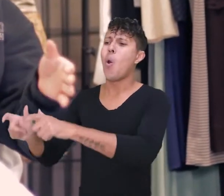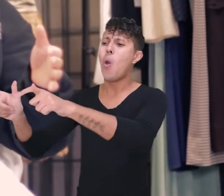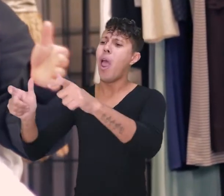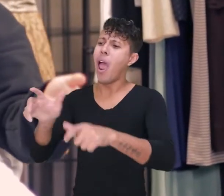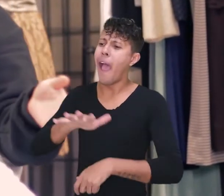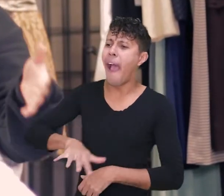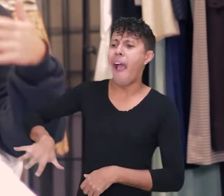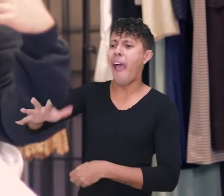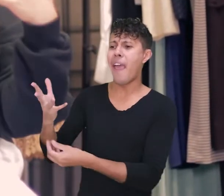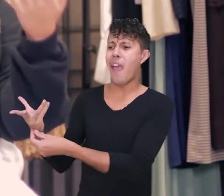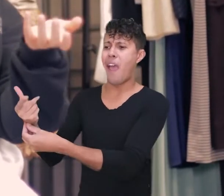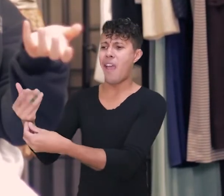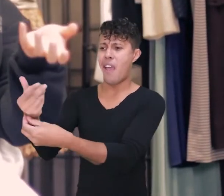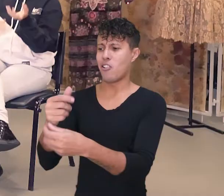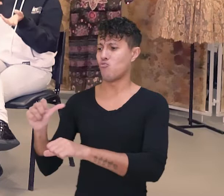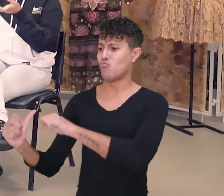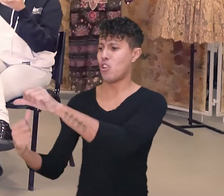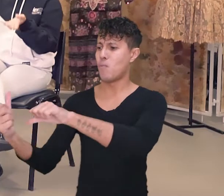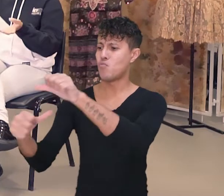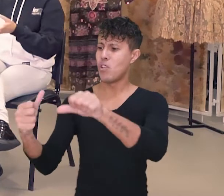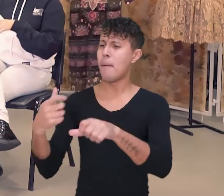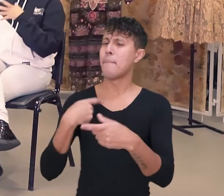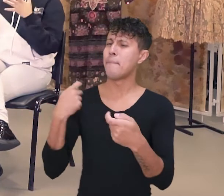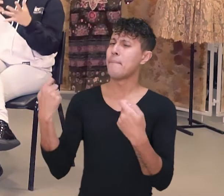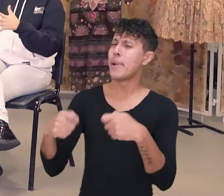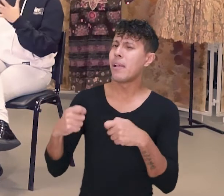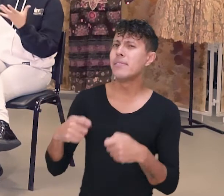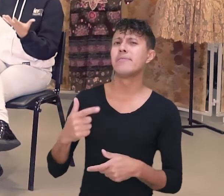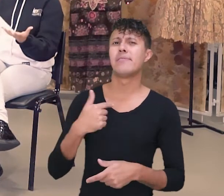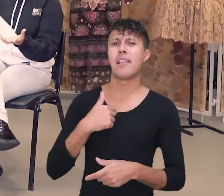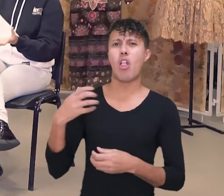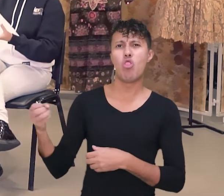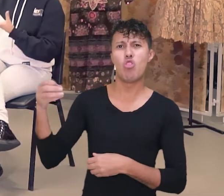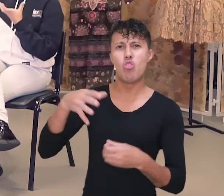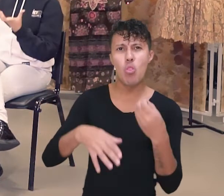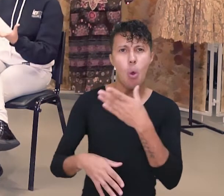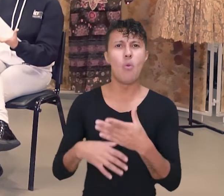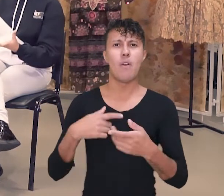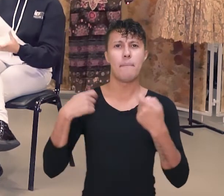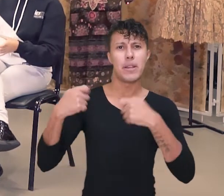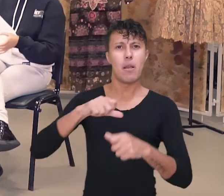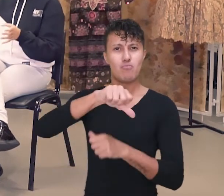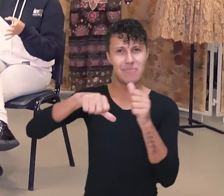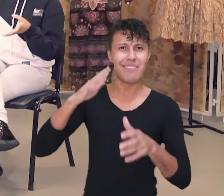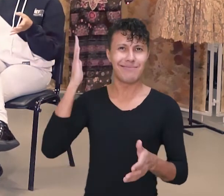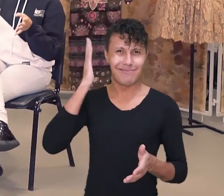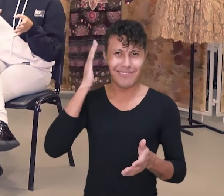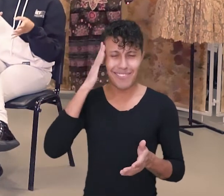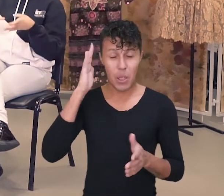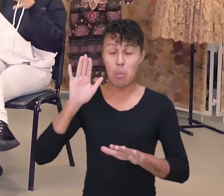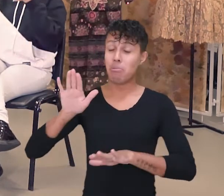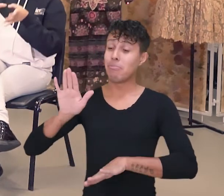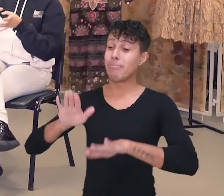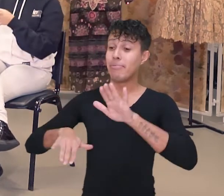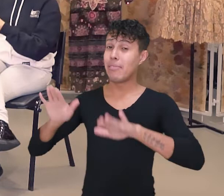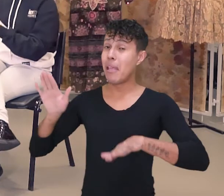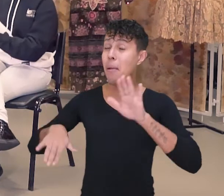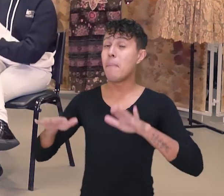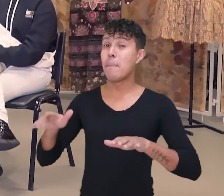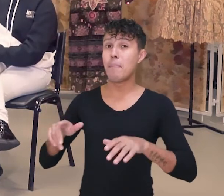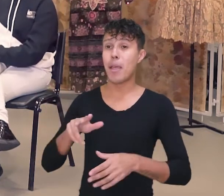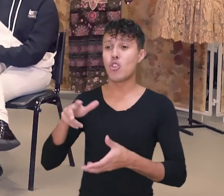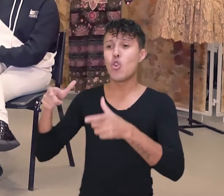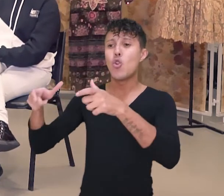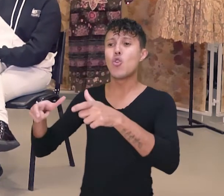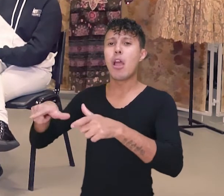da arte eu posso mudar, que locais precisam de uma coisa nova, de uma mudança, sabe? Eu acho que depende da posição